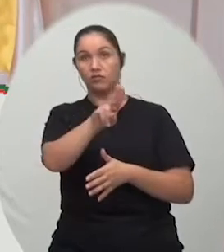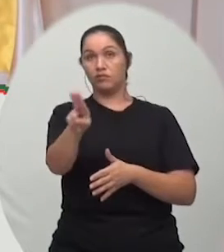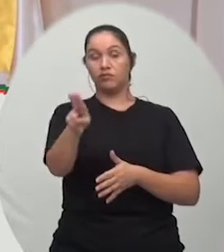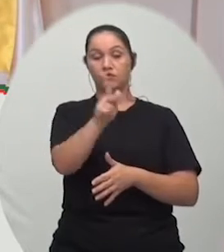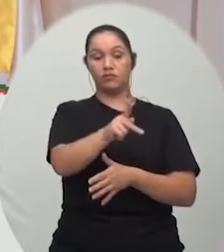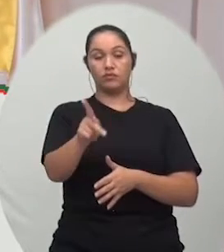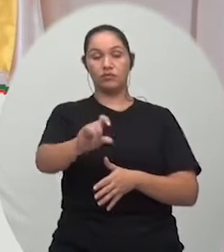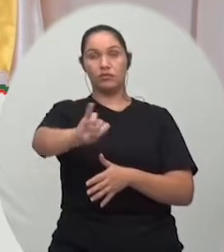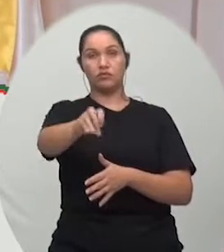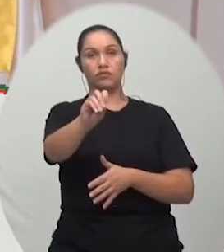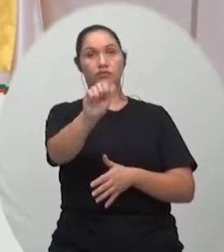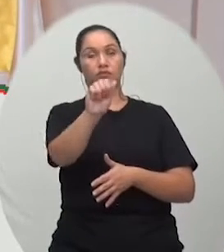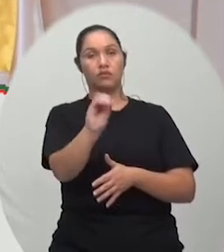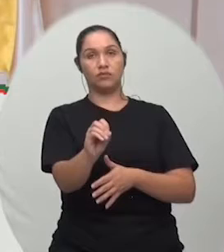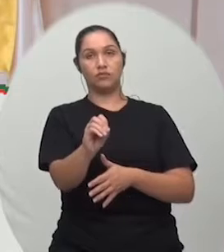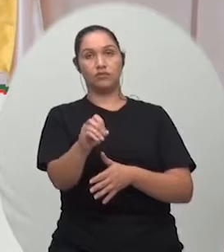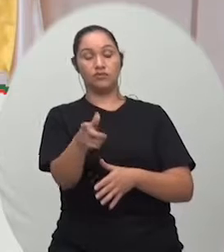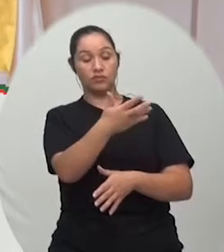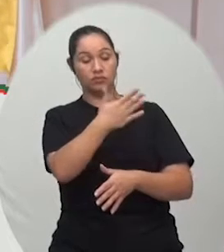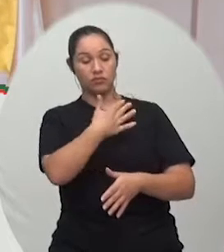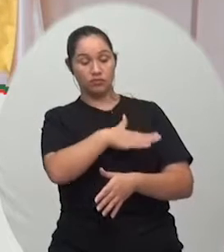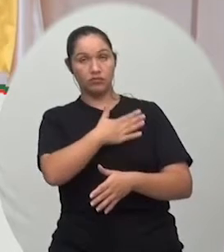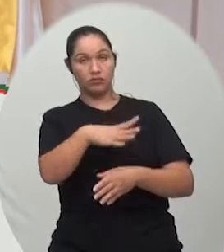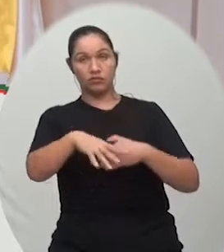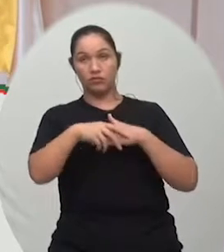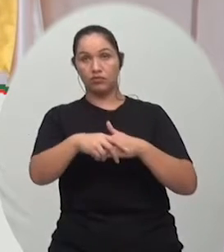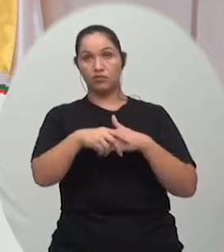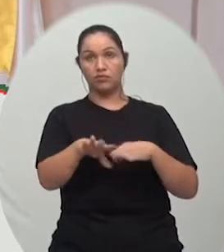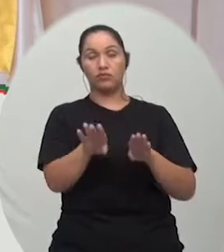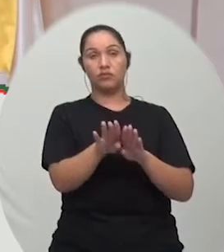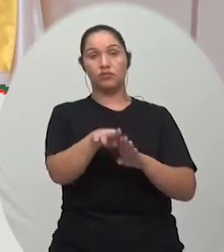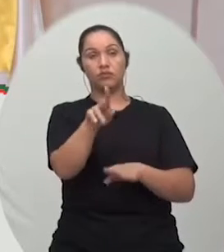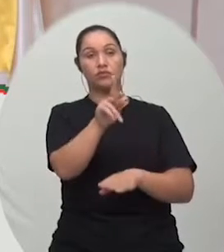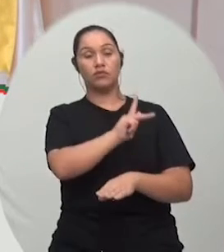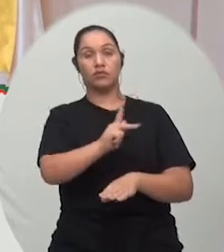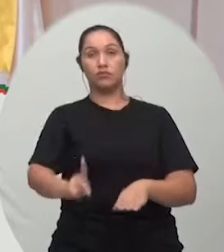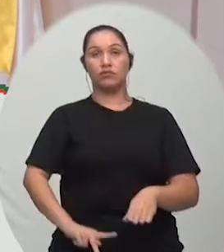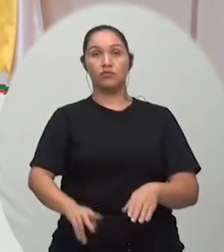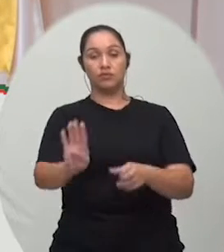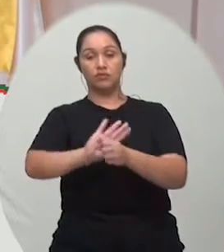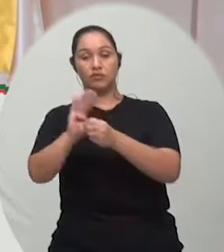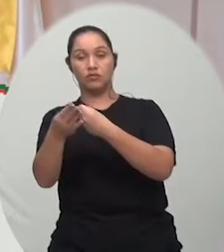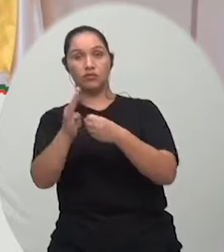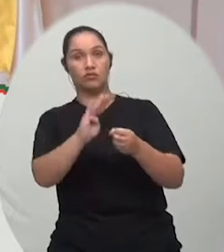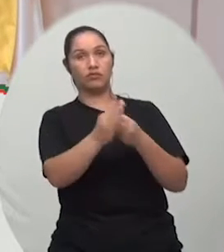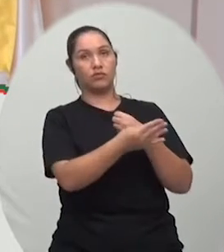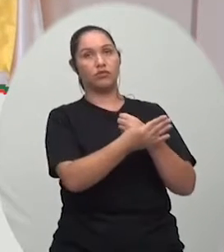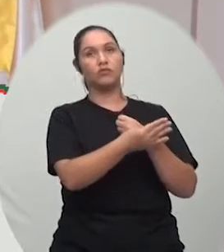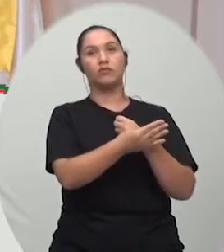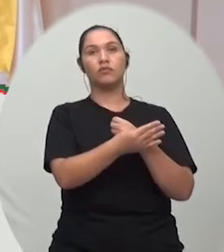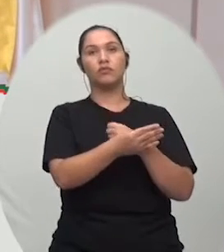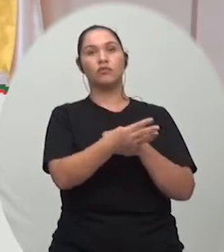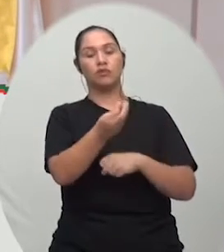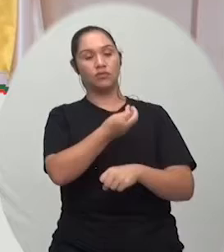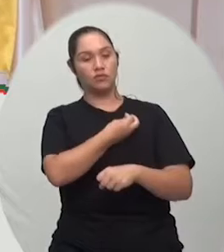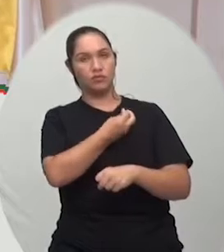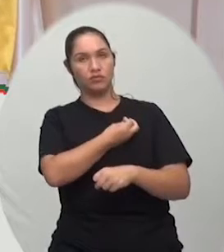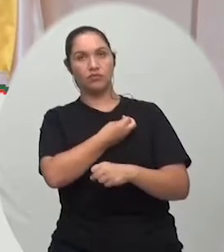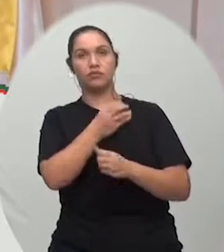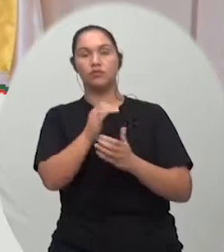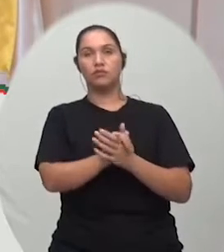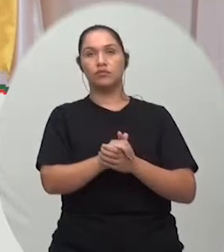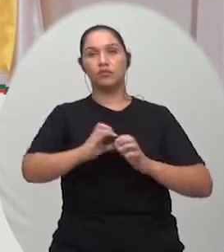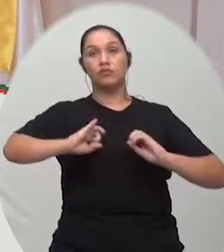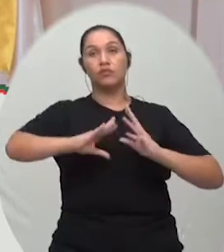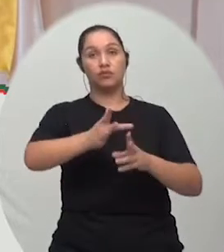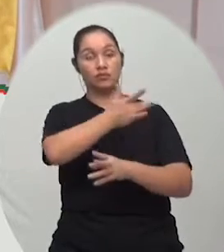Carlos, cumprimentar a todos, os presidentes dos bairros que estão aqui, o Menandes, lá do Jardim Angélica, o Rubens, da Anitta Garibaldi,